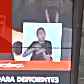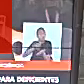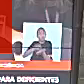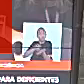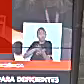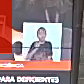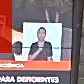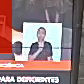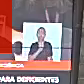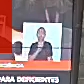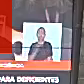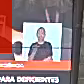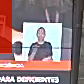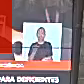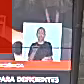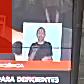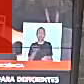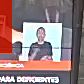carteira, que é